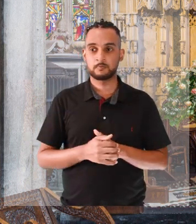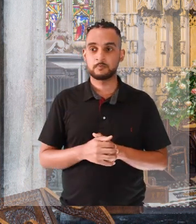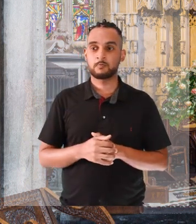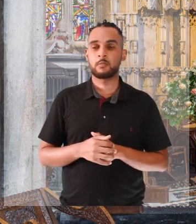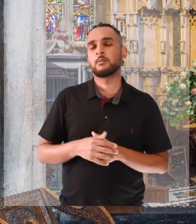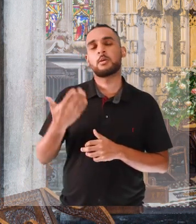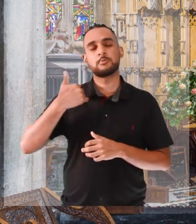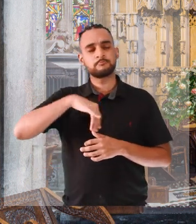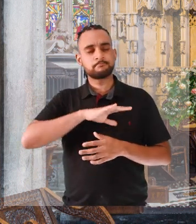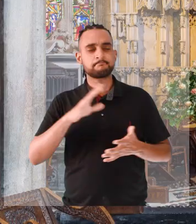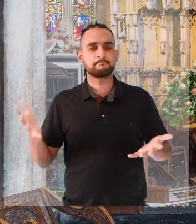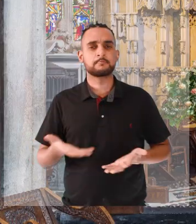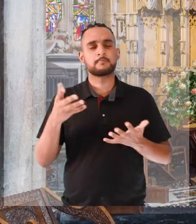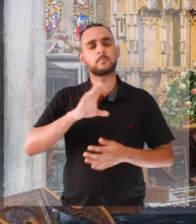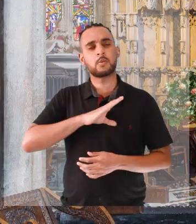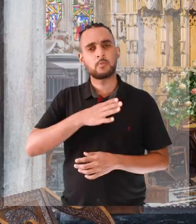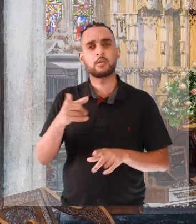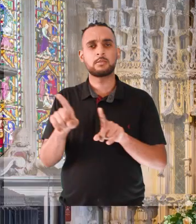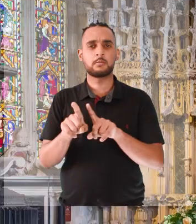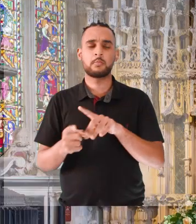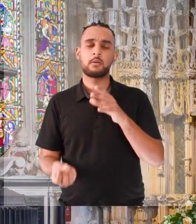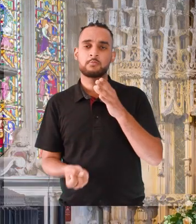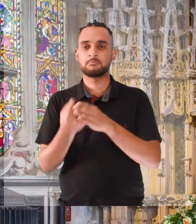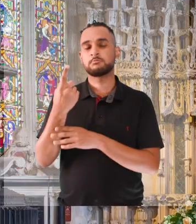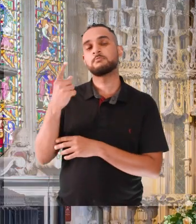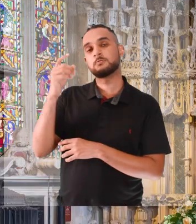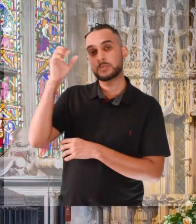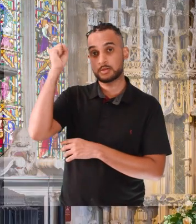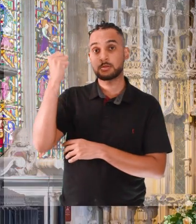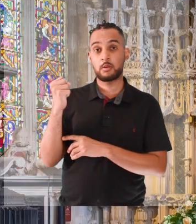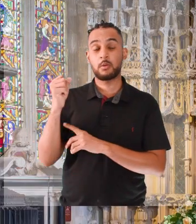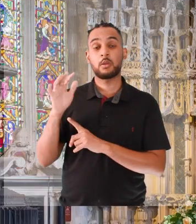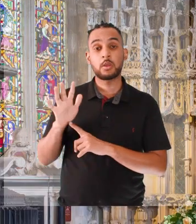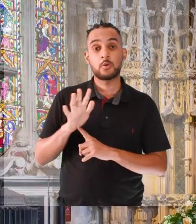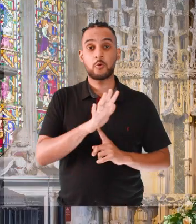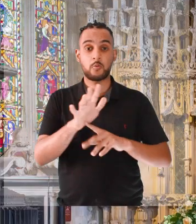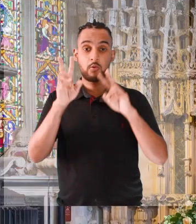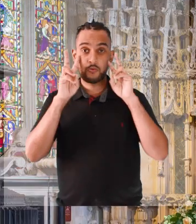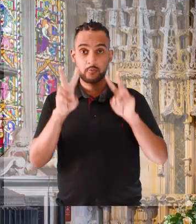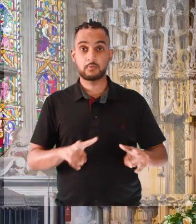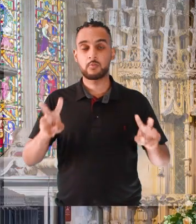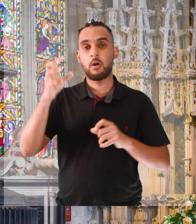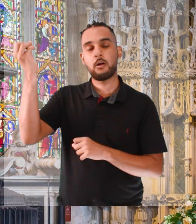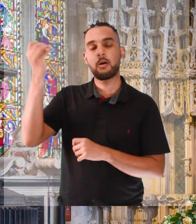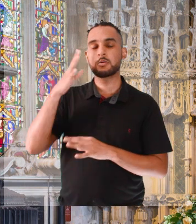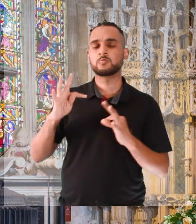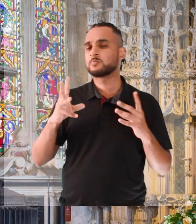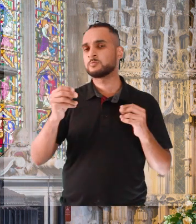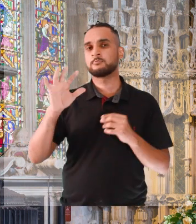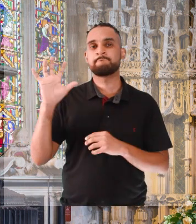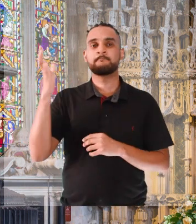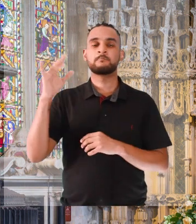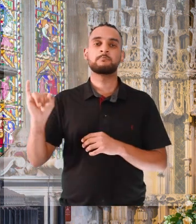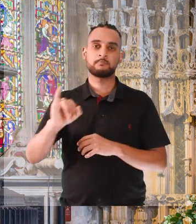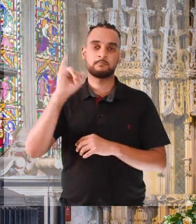Tudo isso Jesus Cristo nos mereceu. Para nos inspirar mais confiança, instituiu os sacramentos,